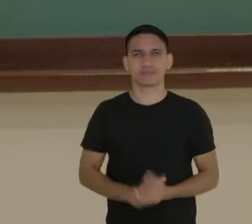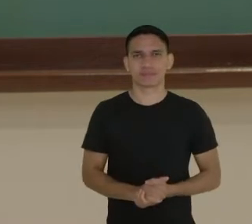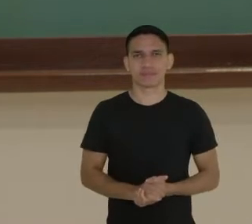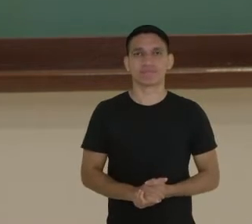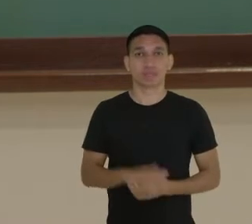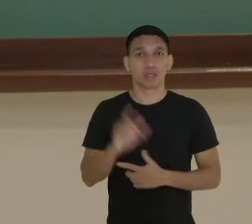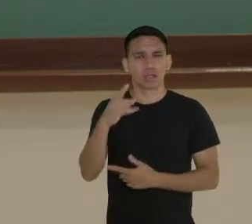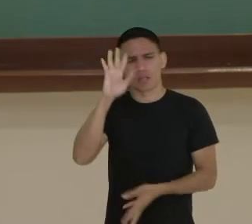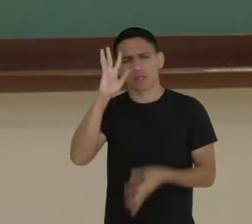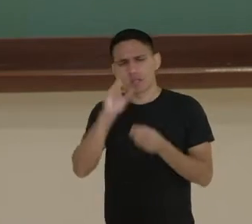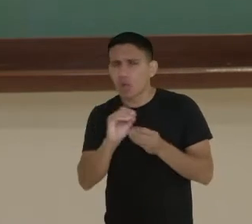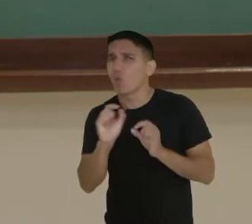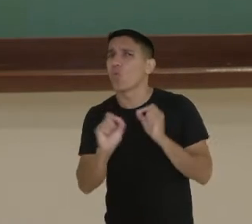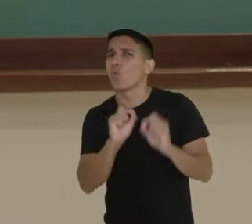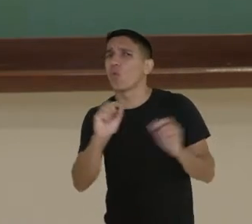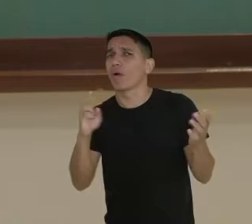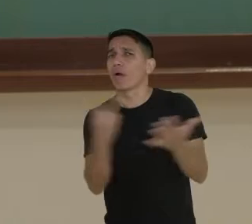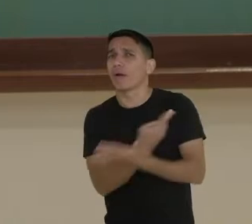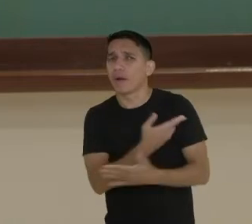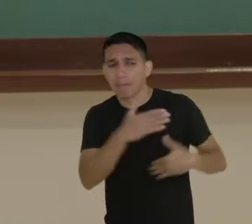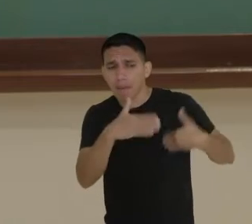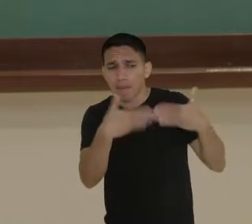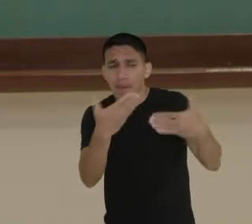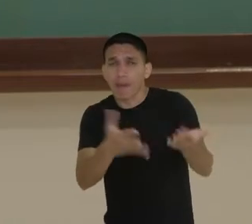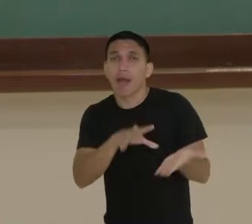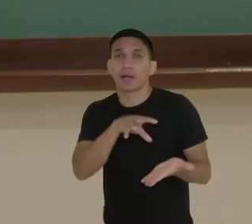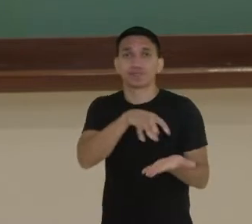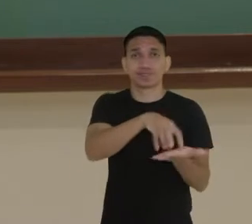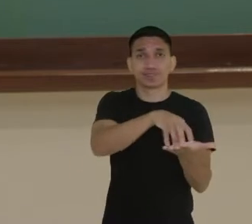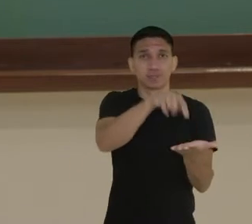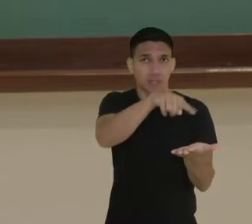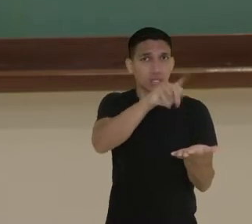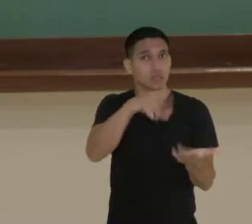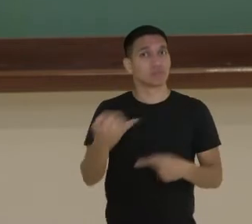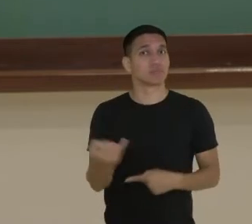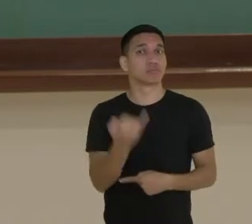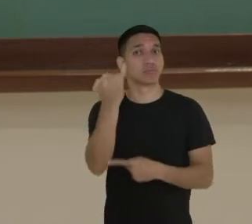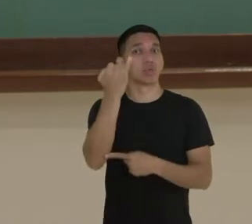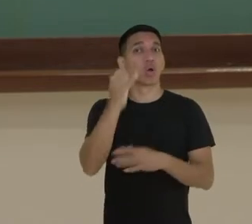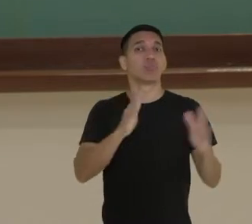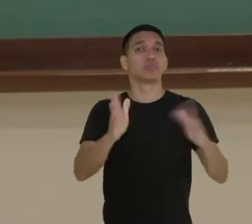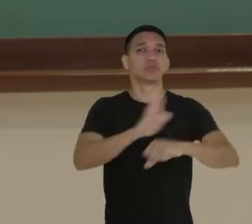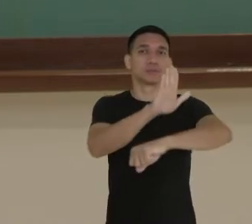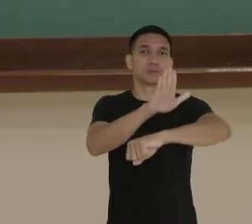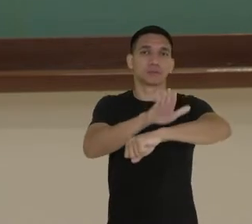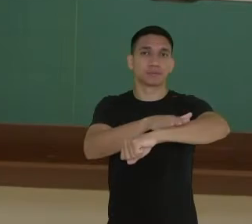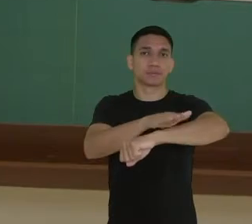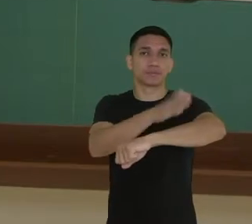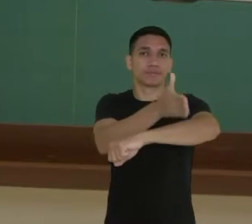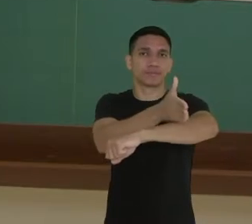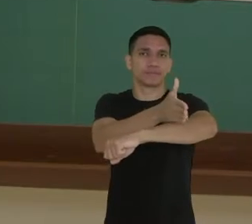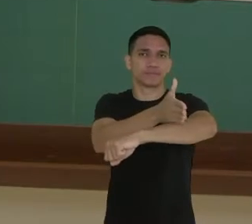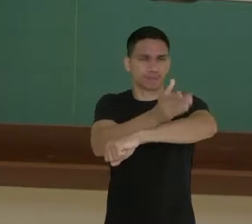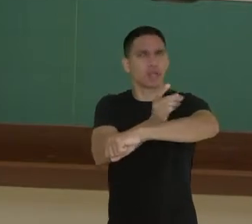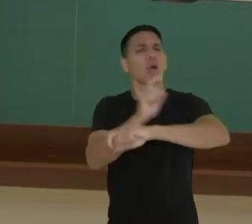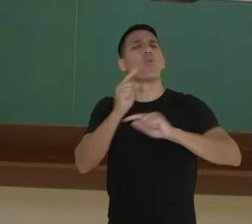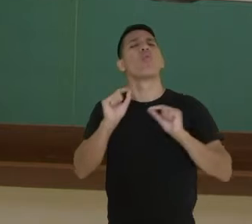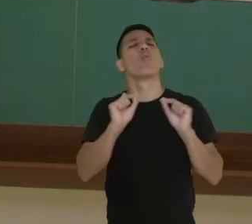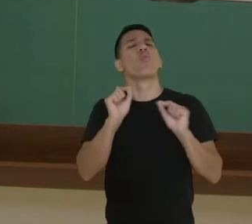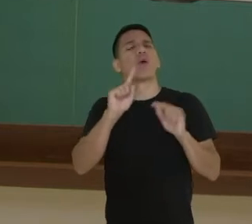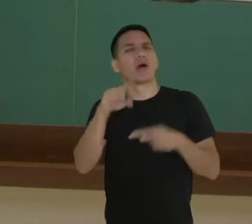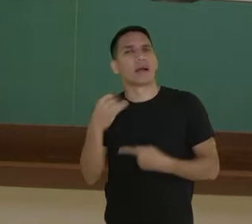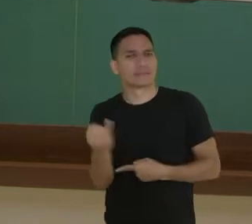vai entender um pouquinho como essa instituição foi tão importante para a Idade Média, qual a real importância